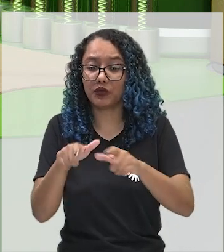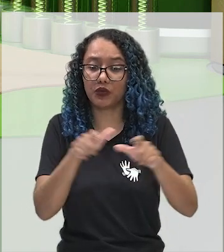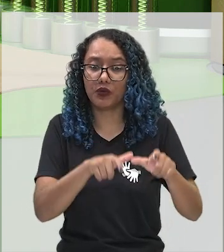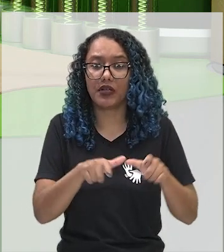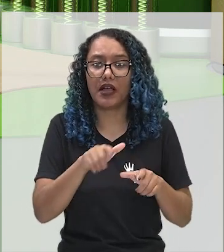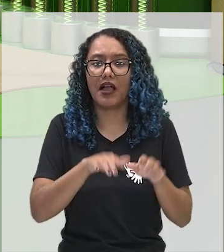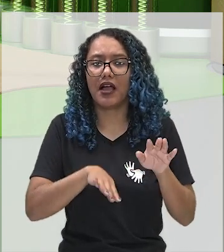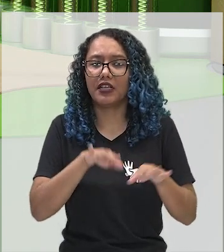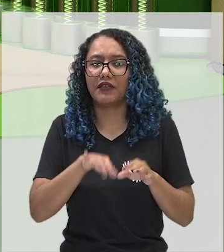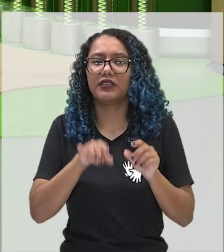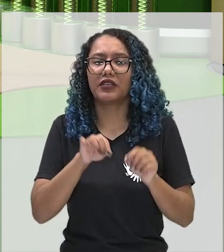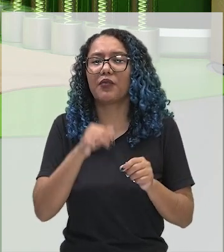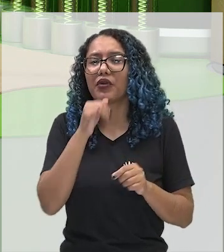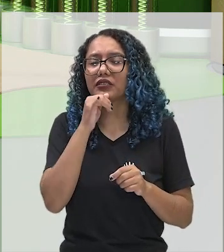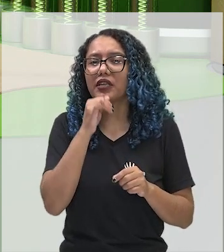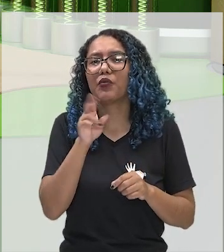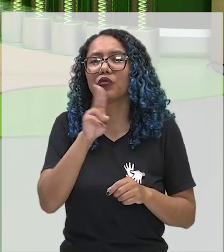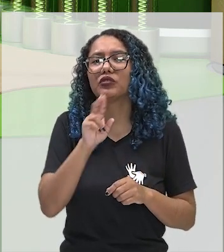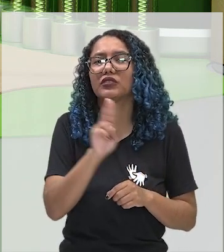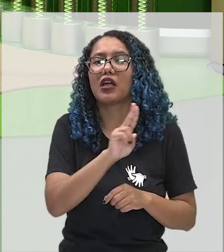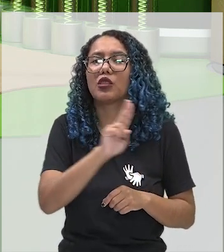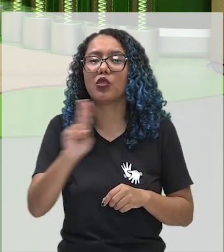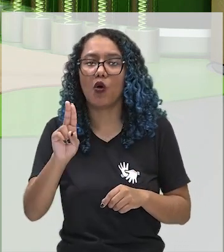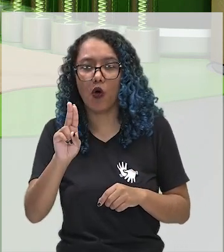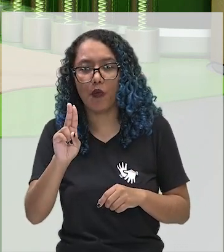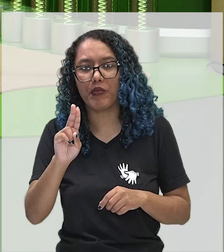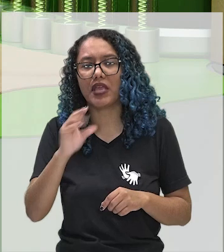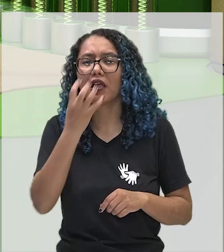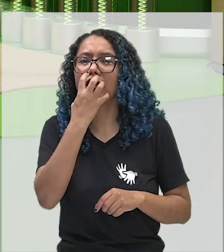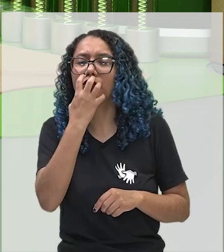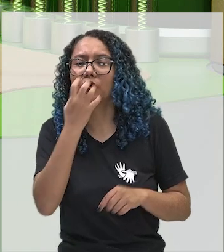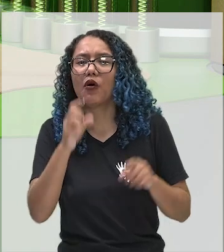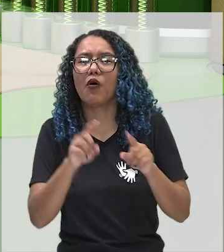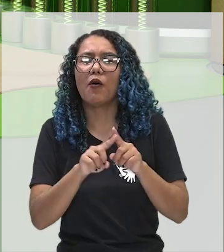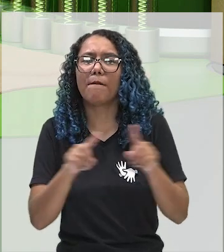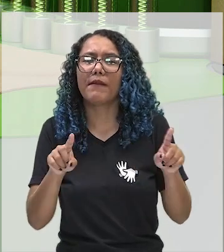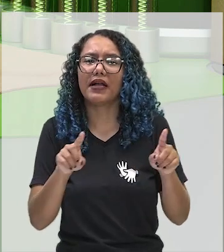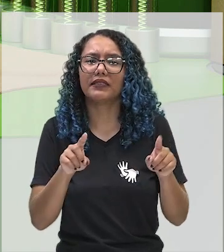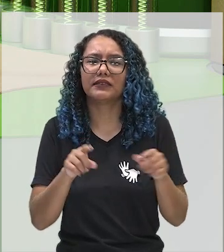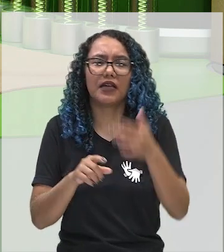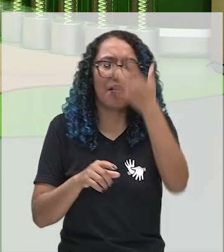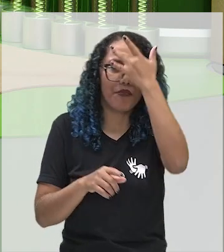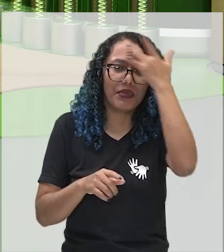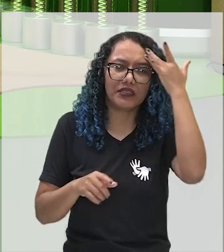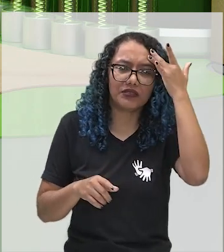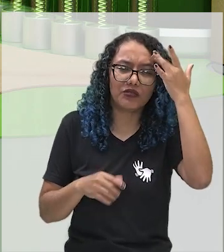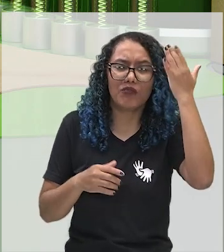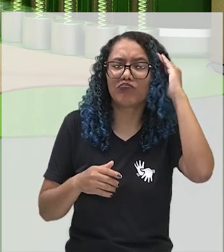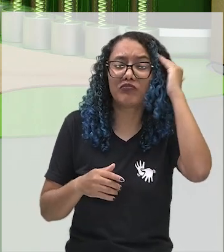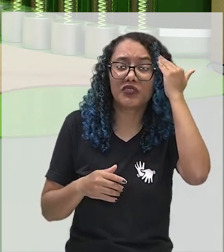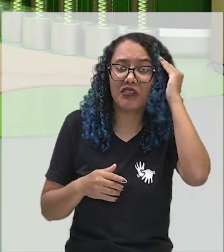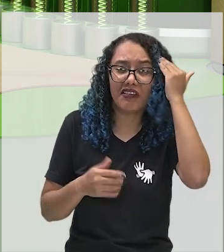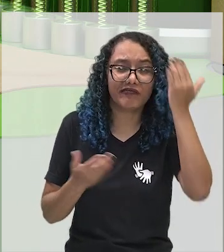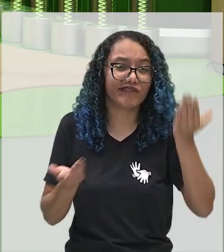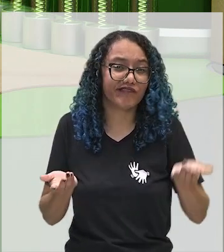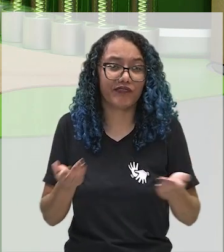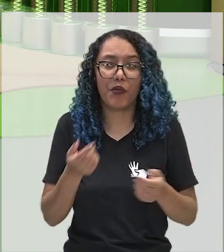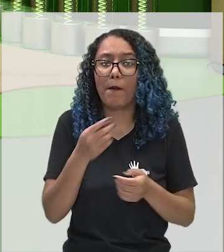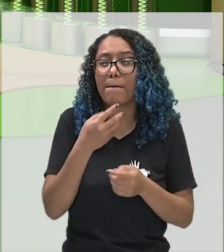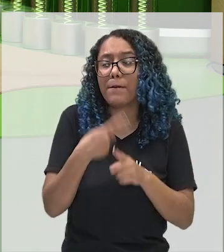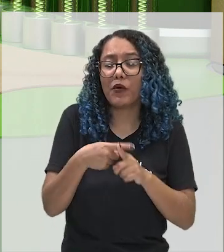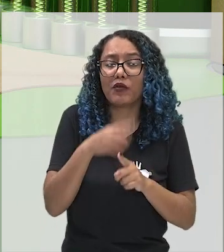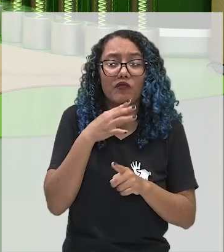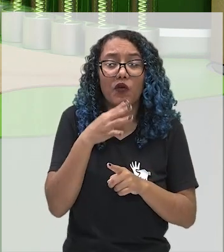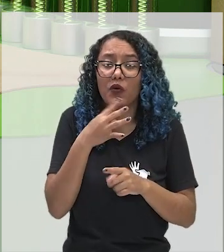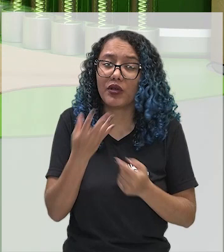outro, a gente pode chamar o nome de cachorro ou cão e as pessoas não vão entender do que está se referindo. Assim